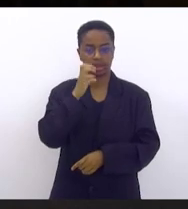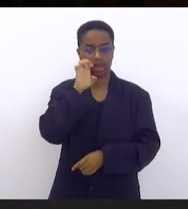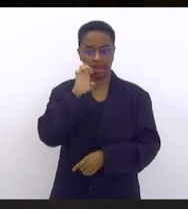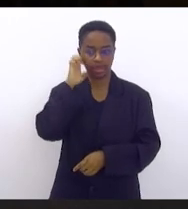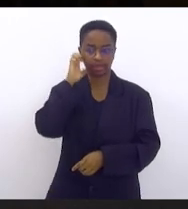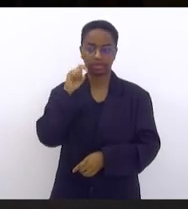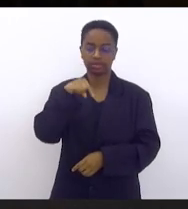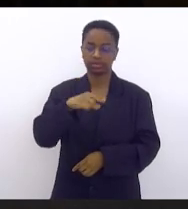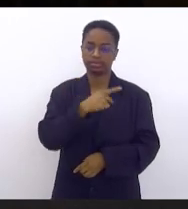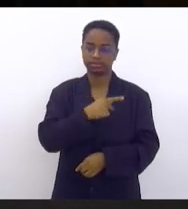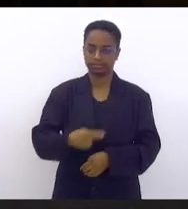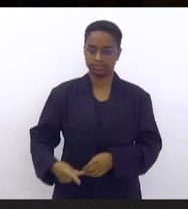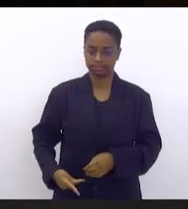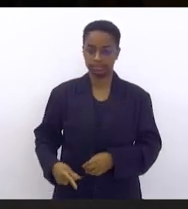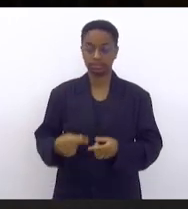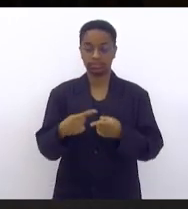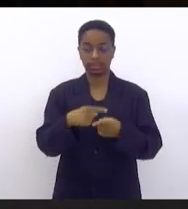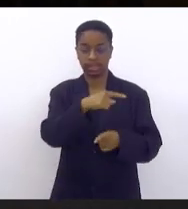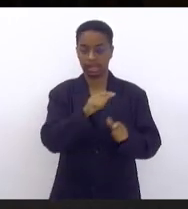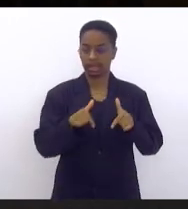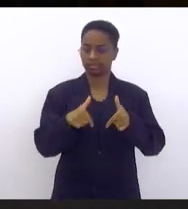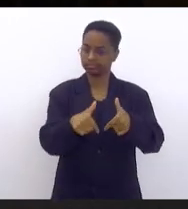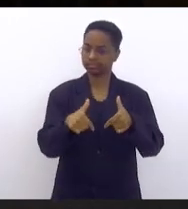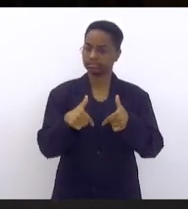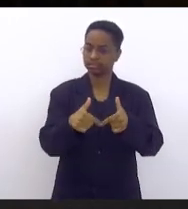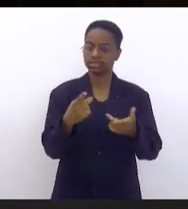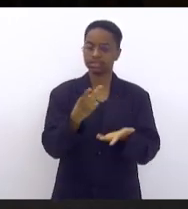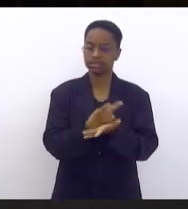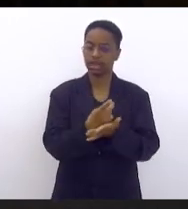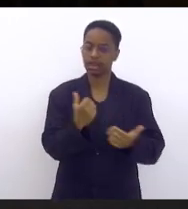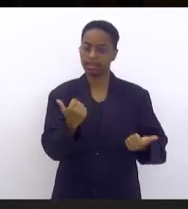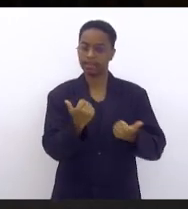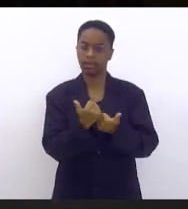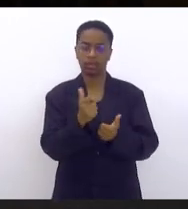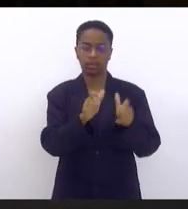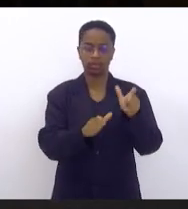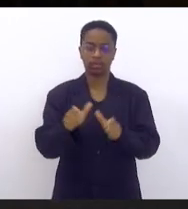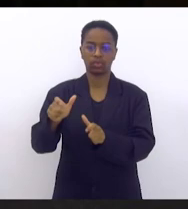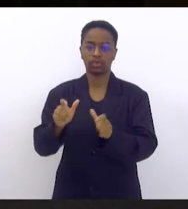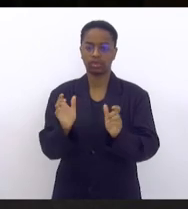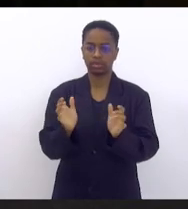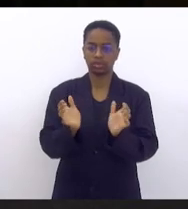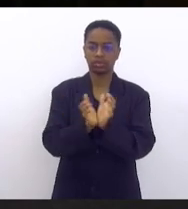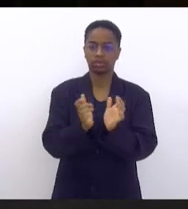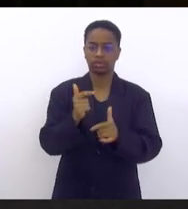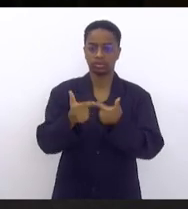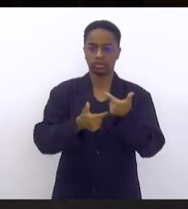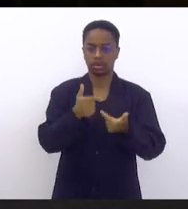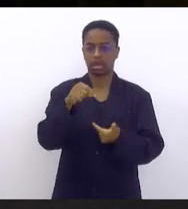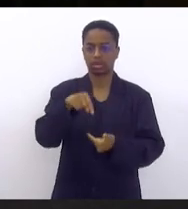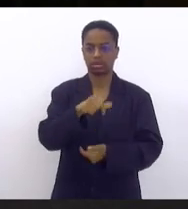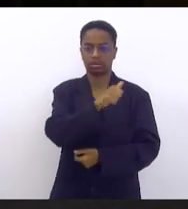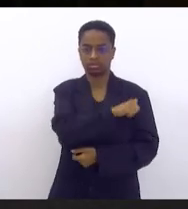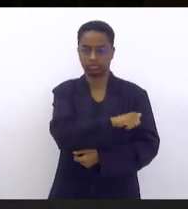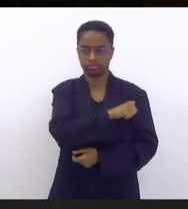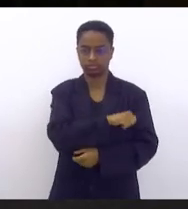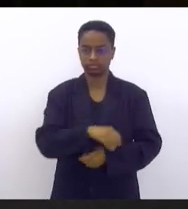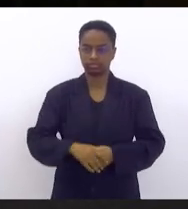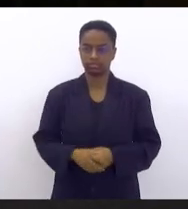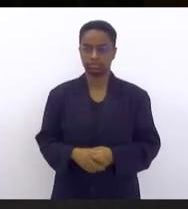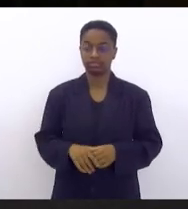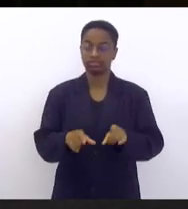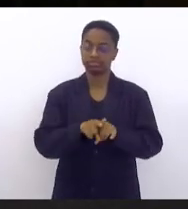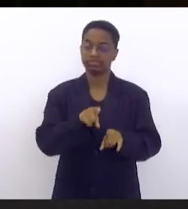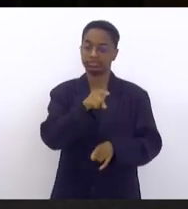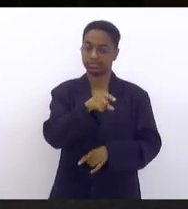pública, uma deputada atuante na luta dos trabalhadores e das trabalhadoras aqui no nosso Estado, uma